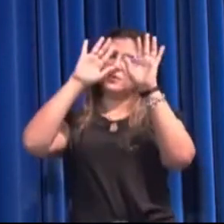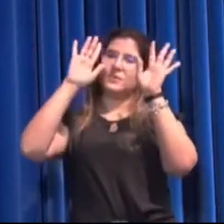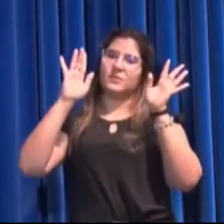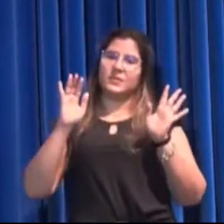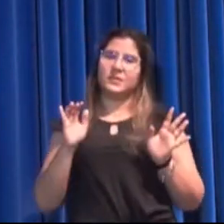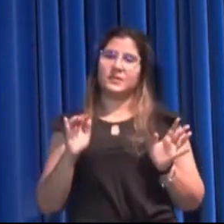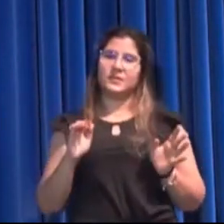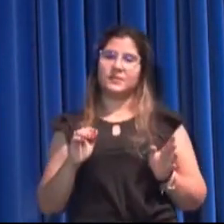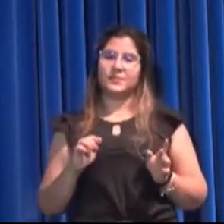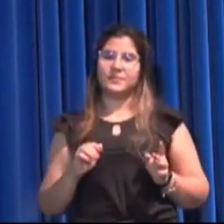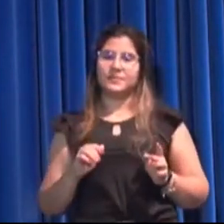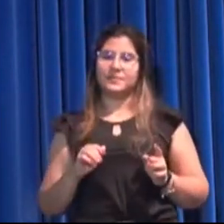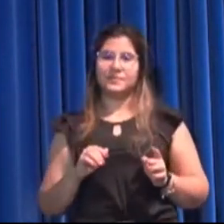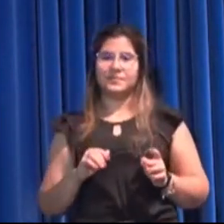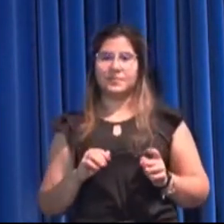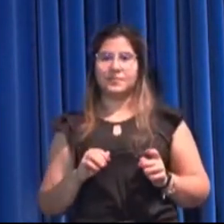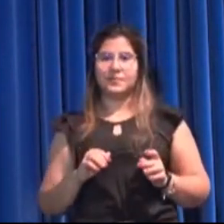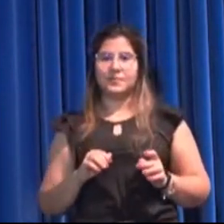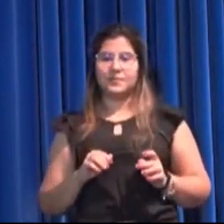sem